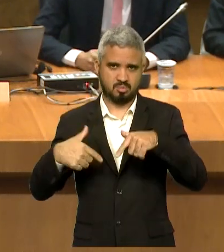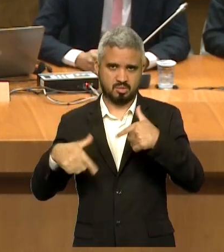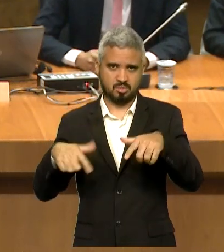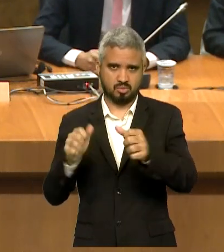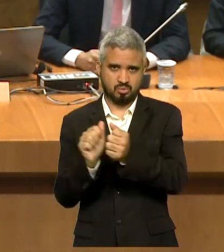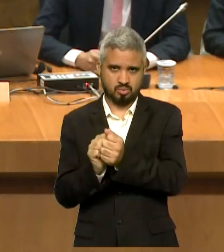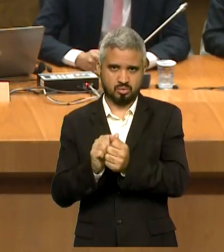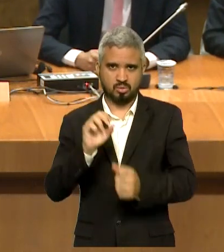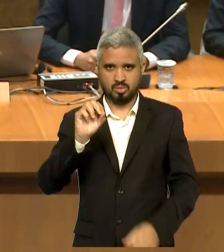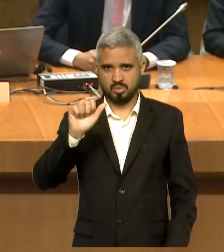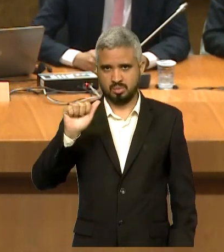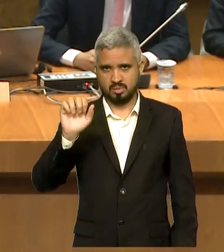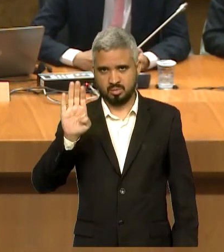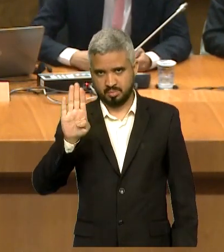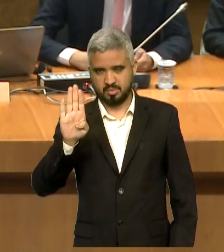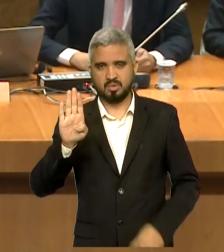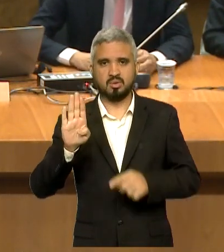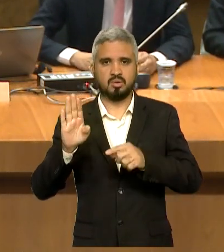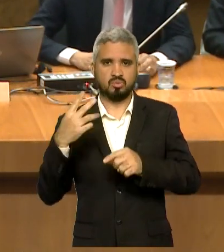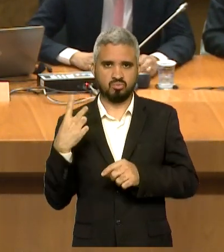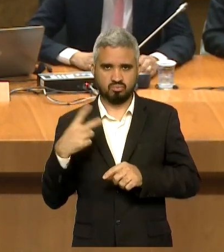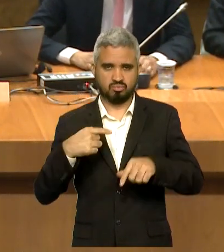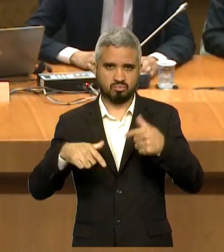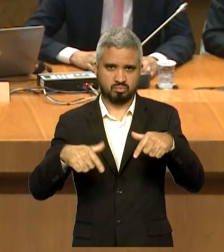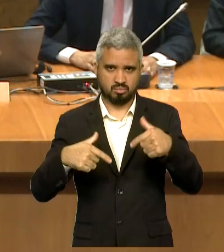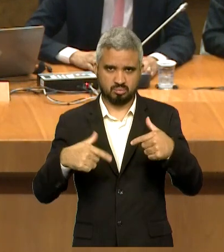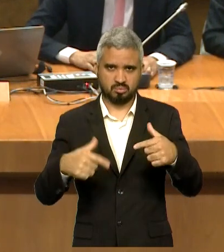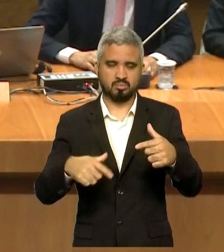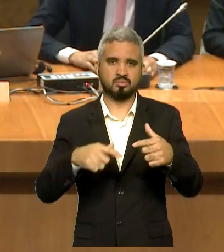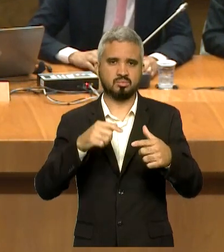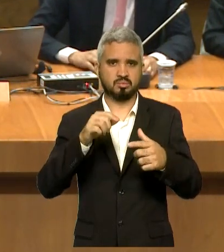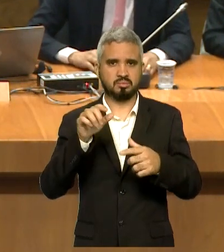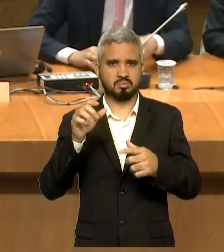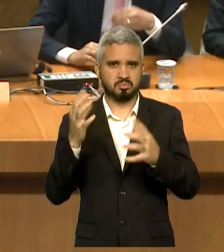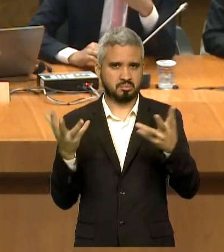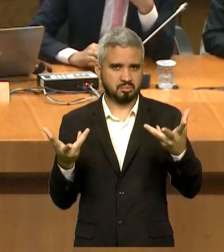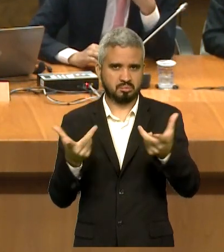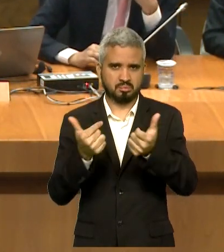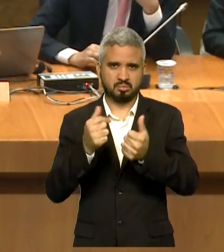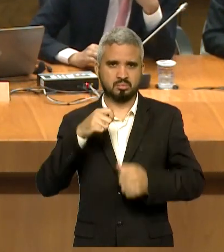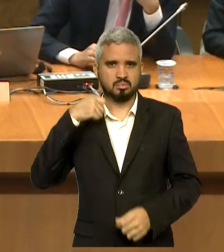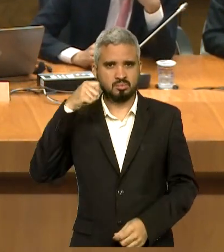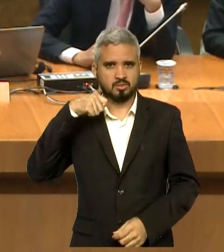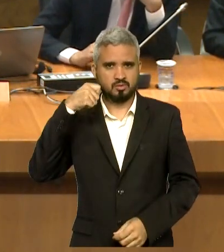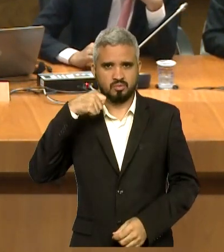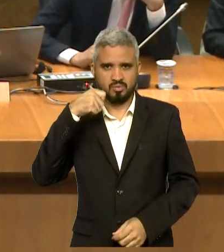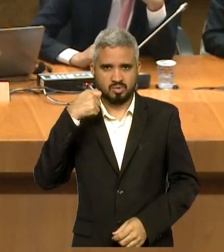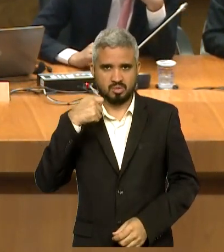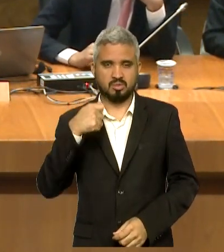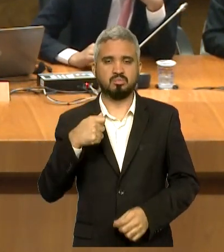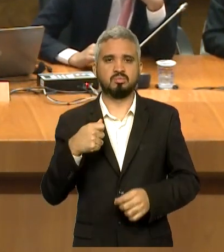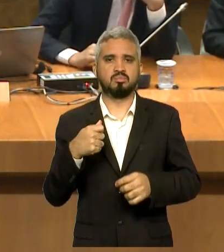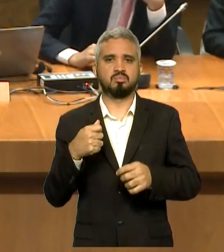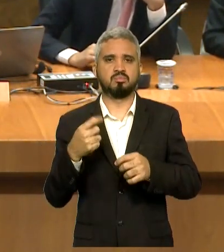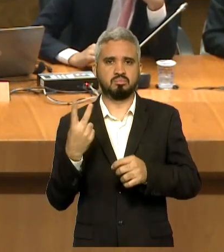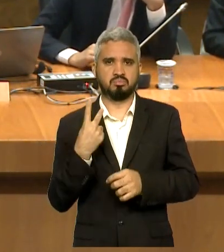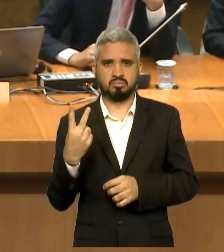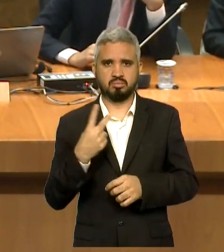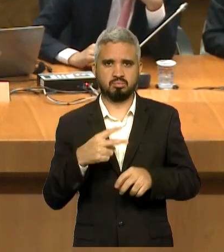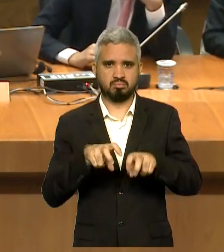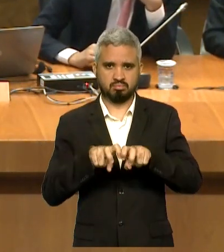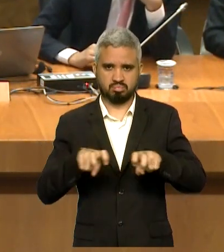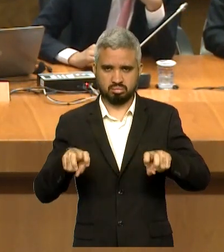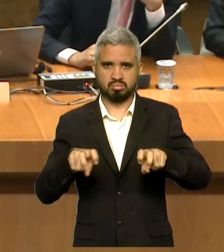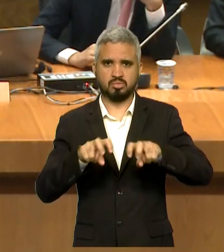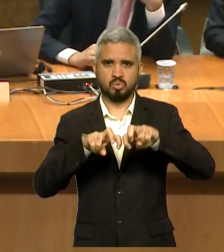entidade representativa da nossa sociedade, mas também da advocacia. Então, com ele, eu pude dividir a bancada do Conselho durante alguns